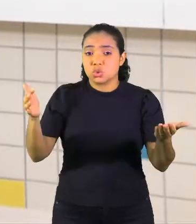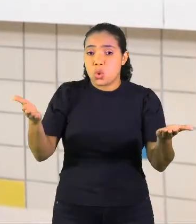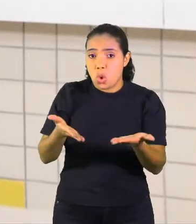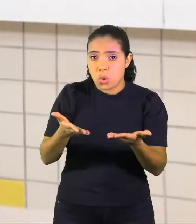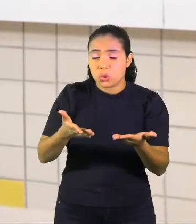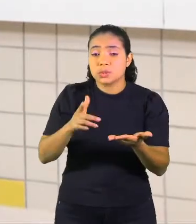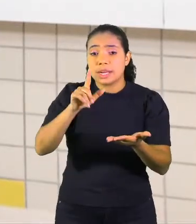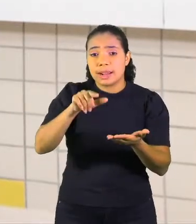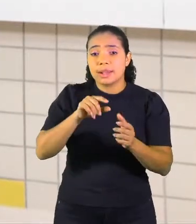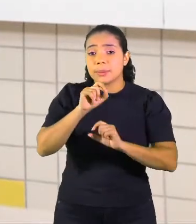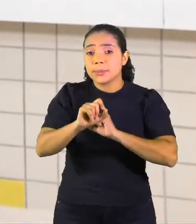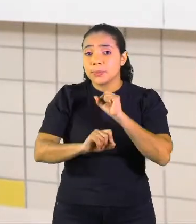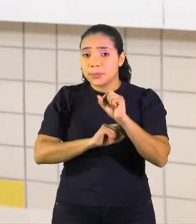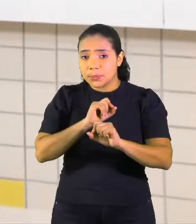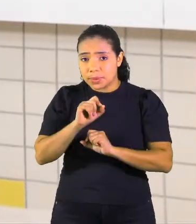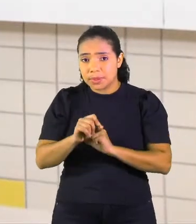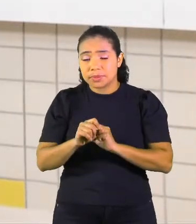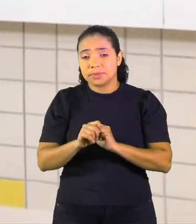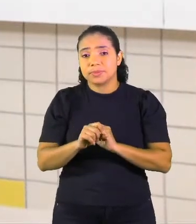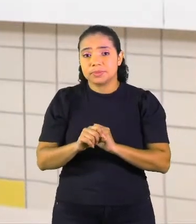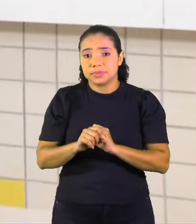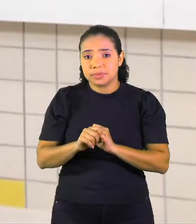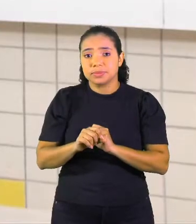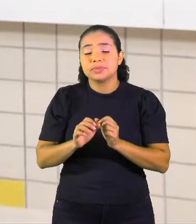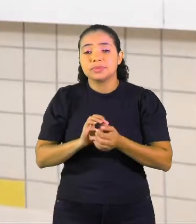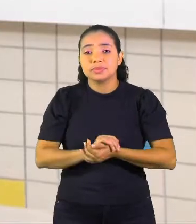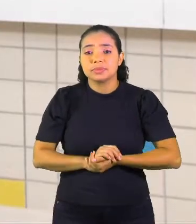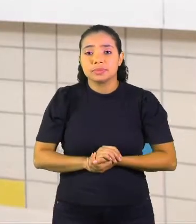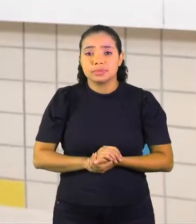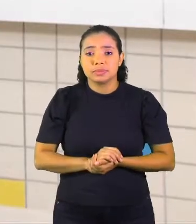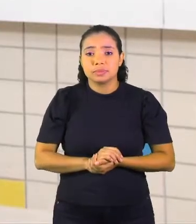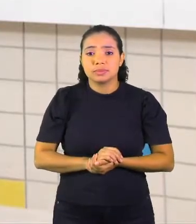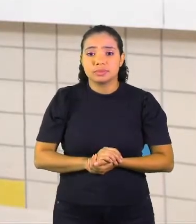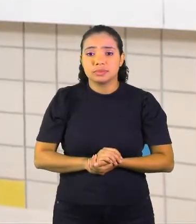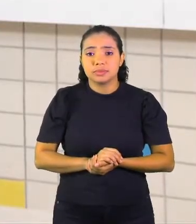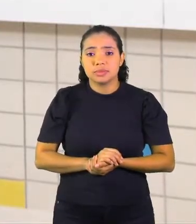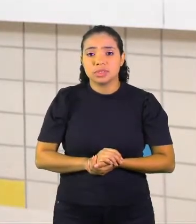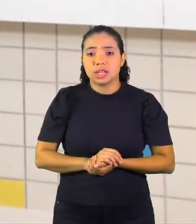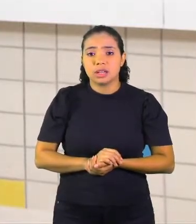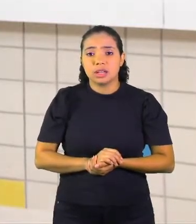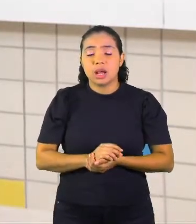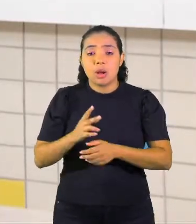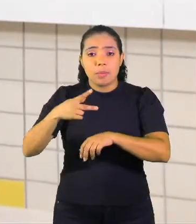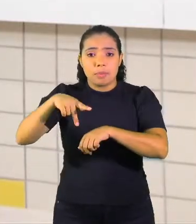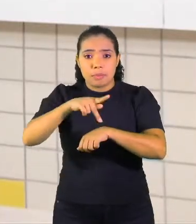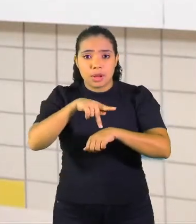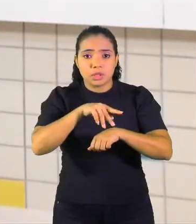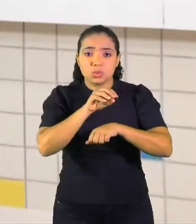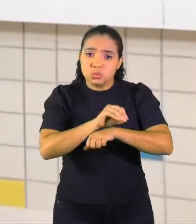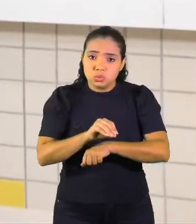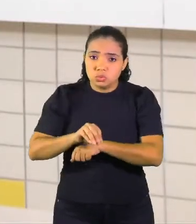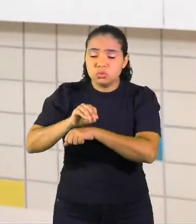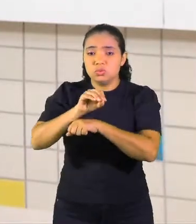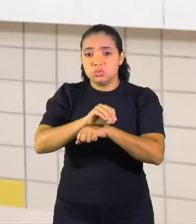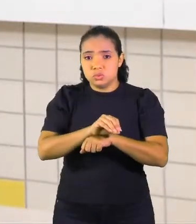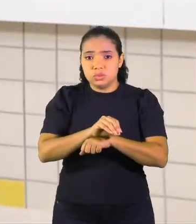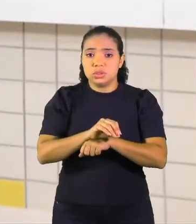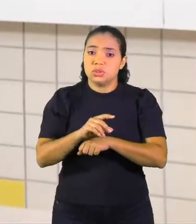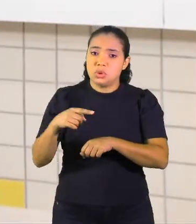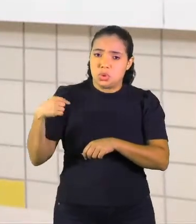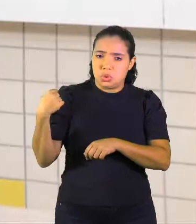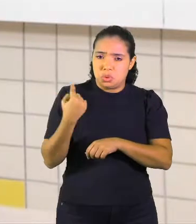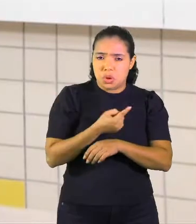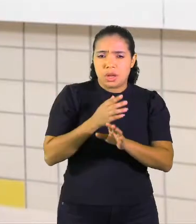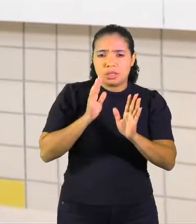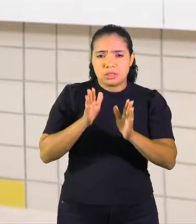grande protagonista da produção agrícola e que quase todo o país cultiva, e que nós já